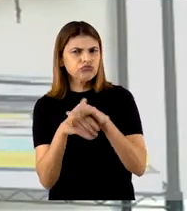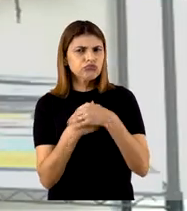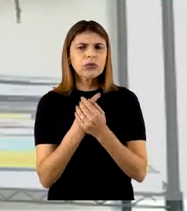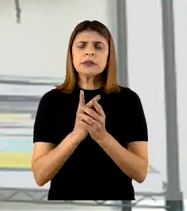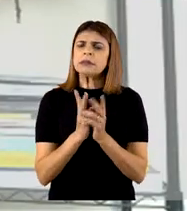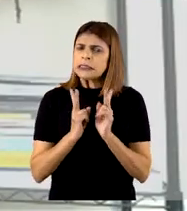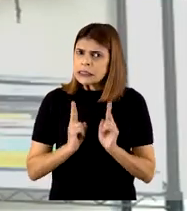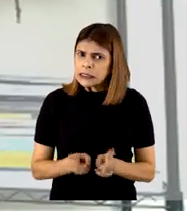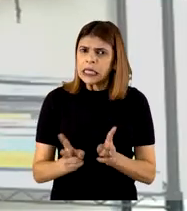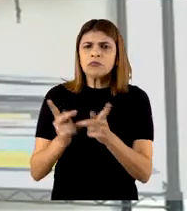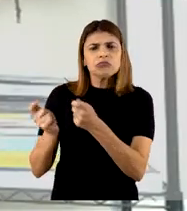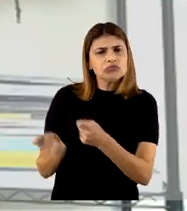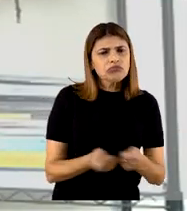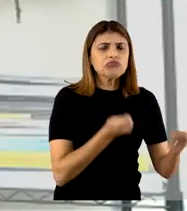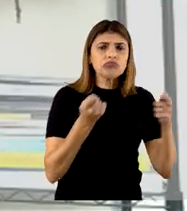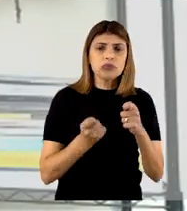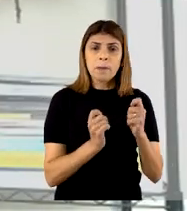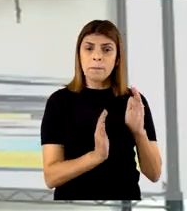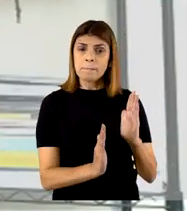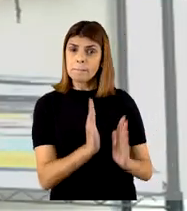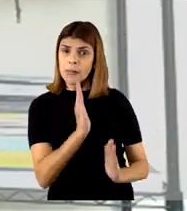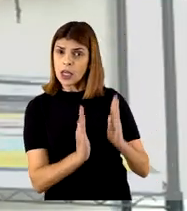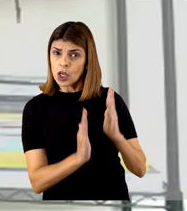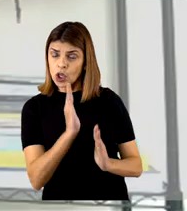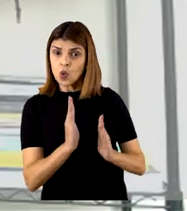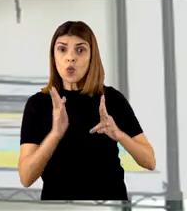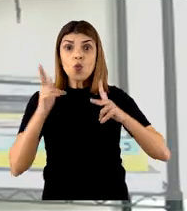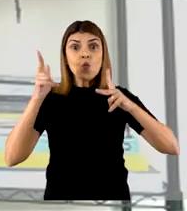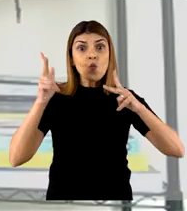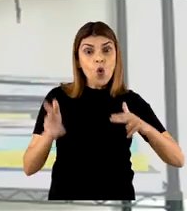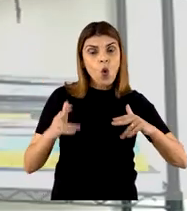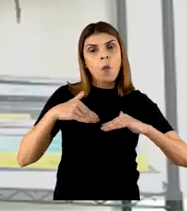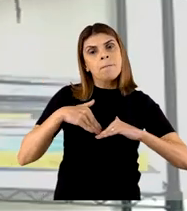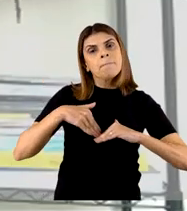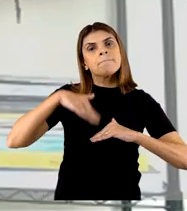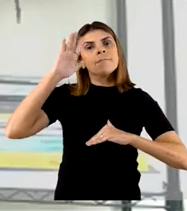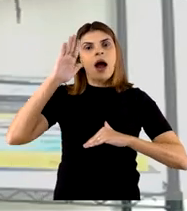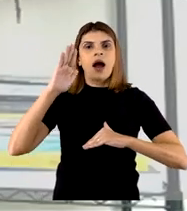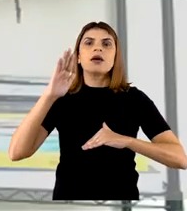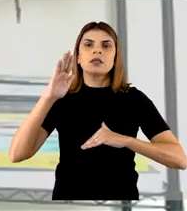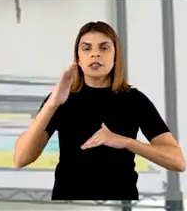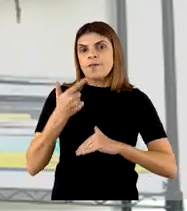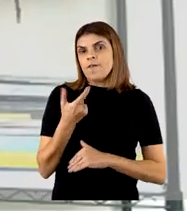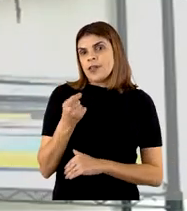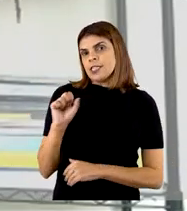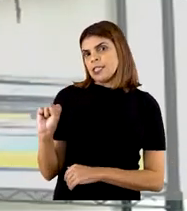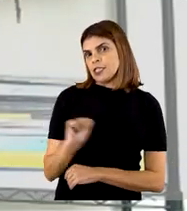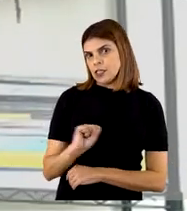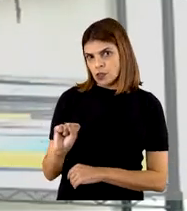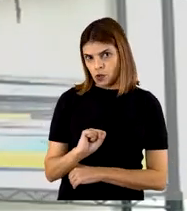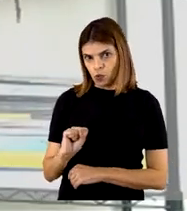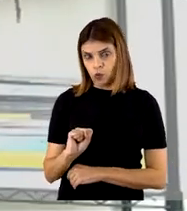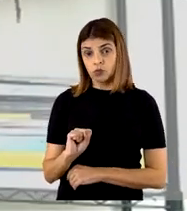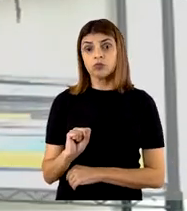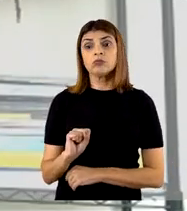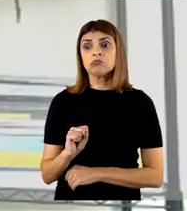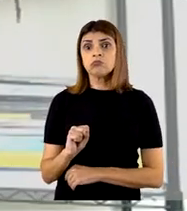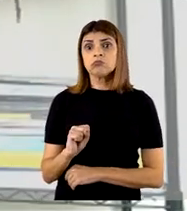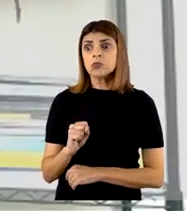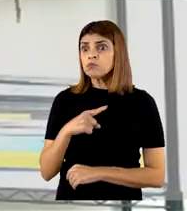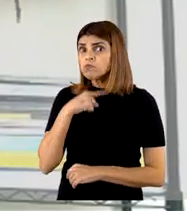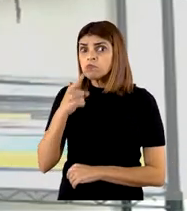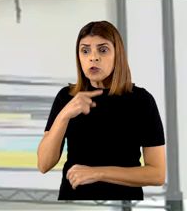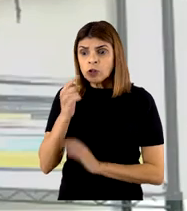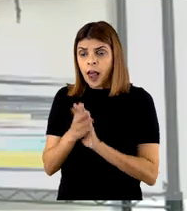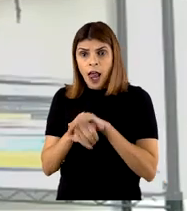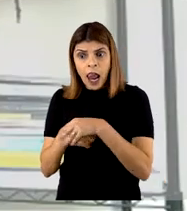sempre que possível, por um período igual ou superior a 20 segundos. E não